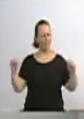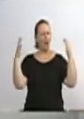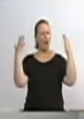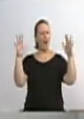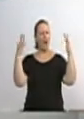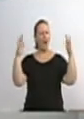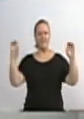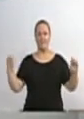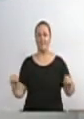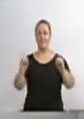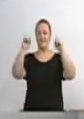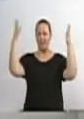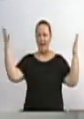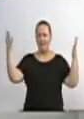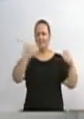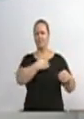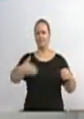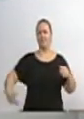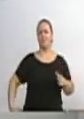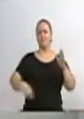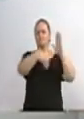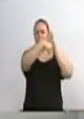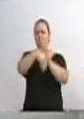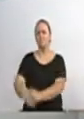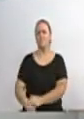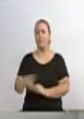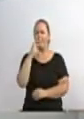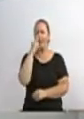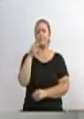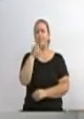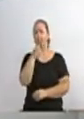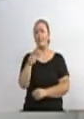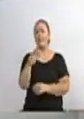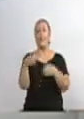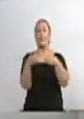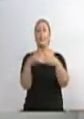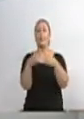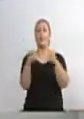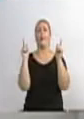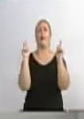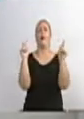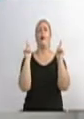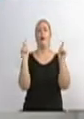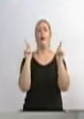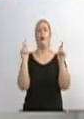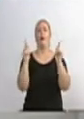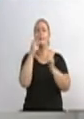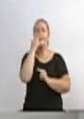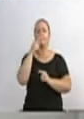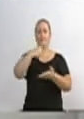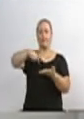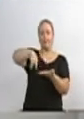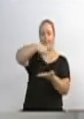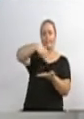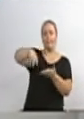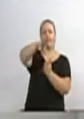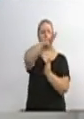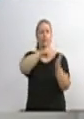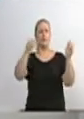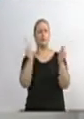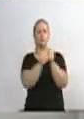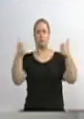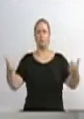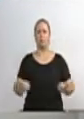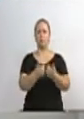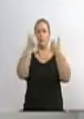comemorar a derrubada do governo como se fosse uma torcida organizada, fazendo coreografia e tomando cerveja na